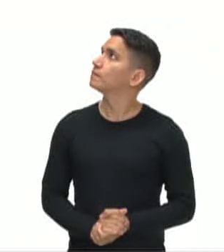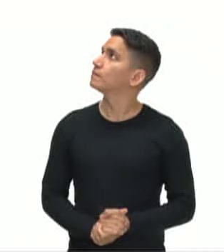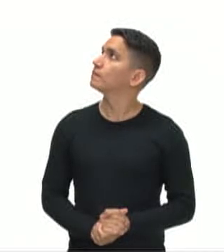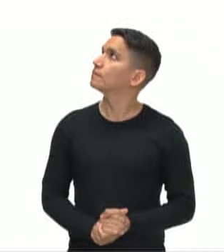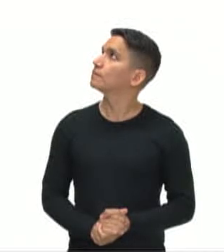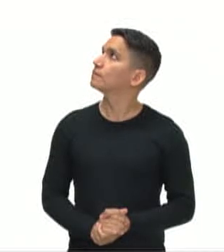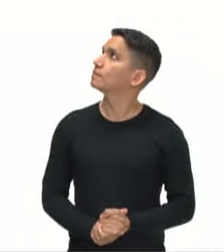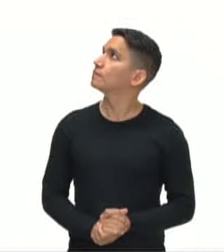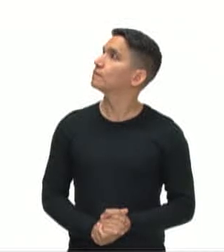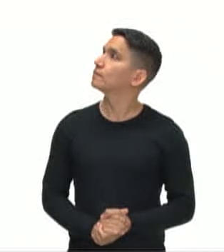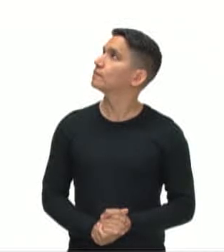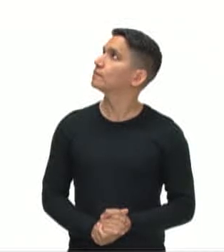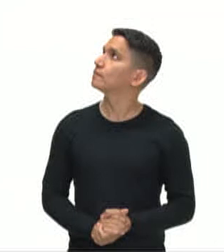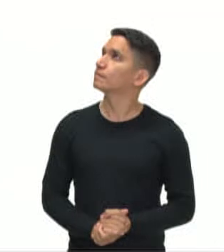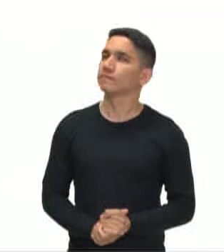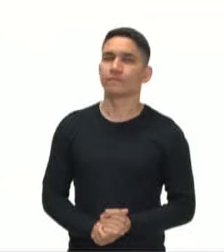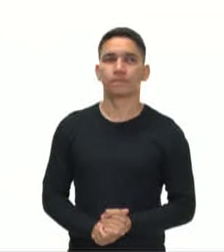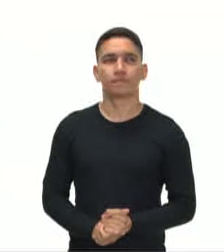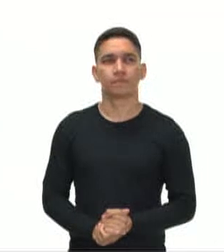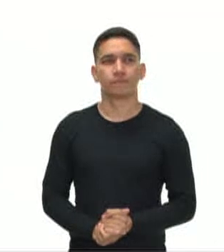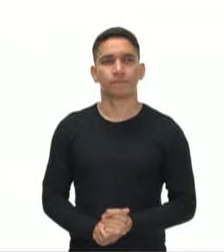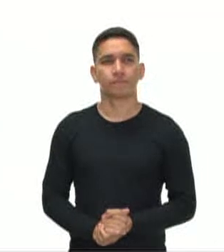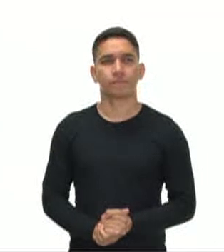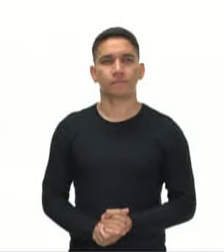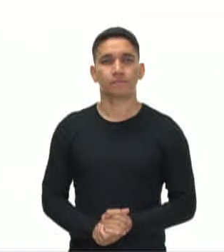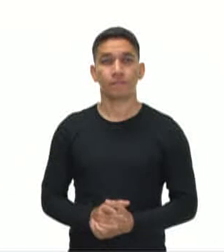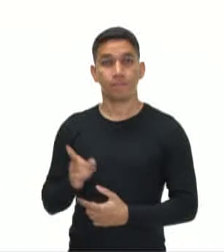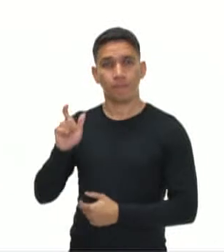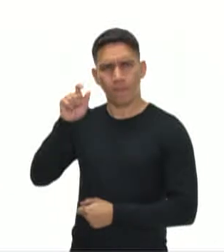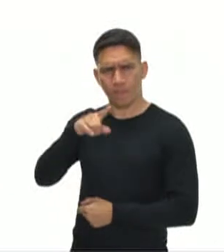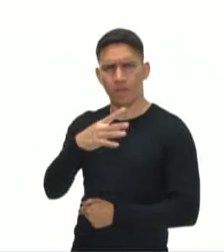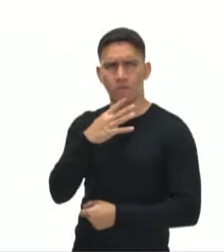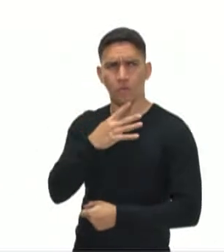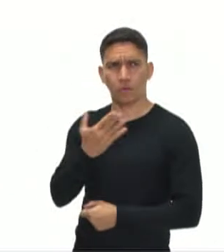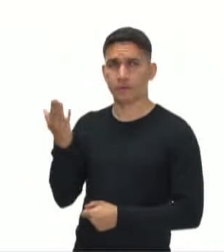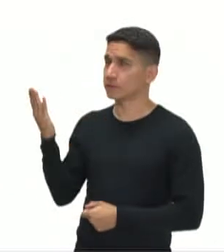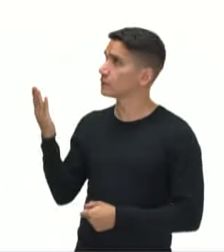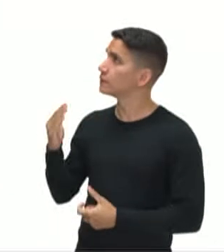Manolito Gafotas? Manolito Gafotas, esse personagem conhece?